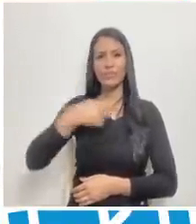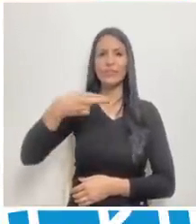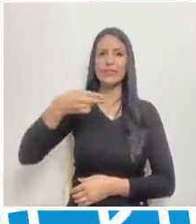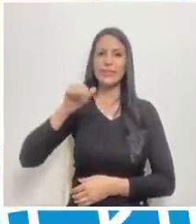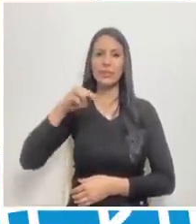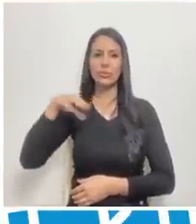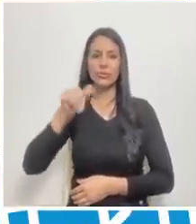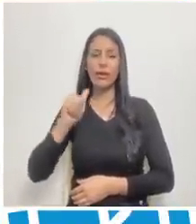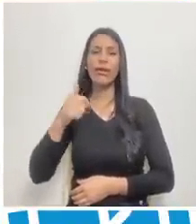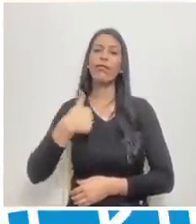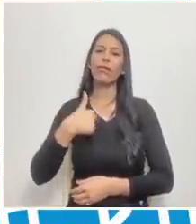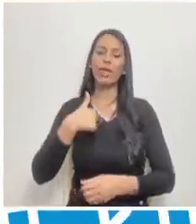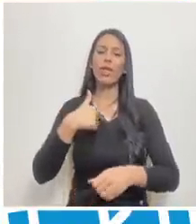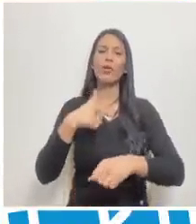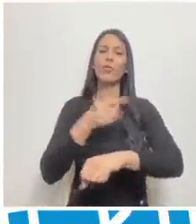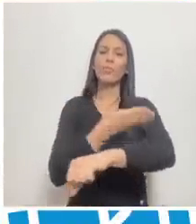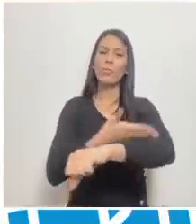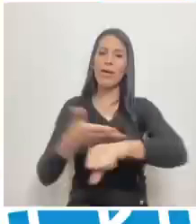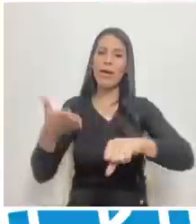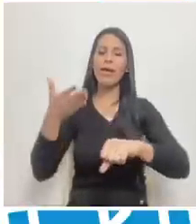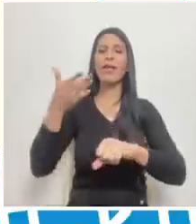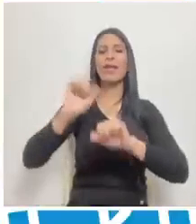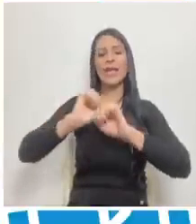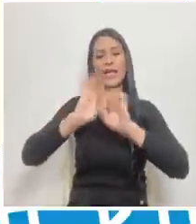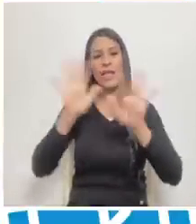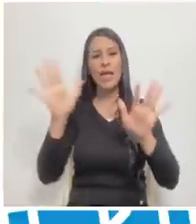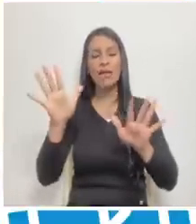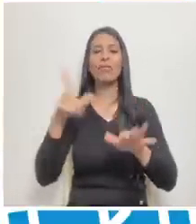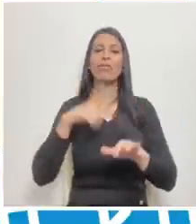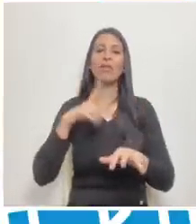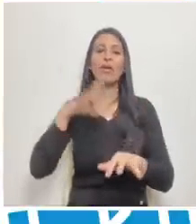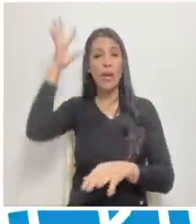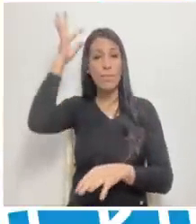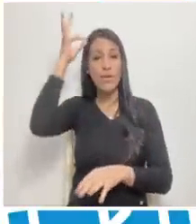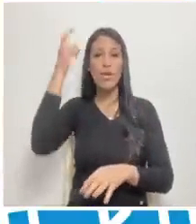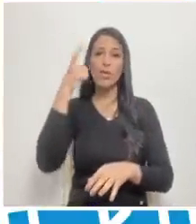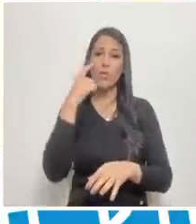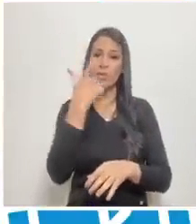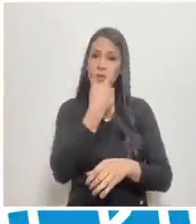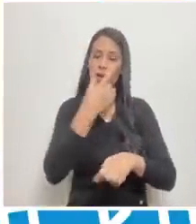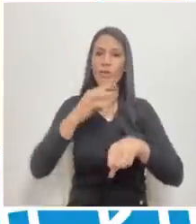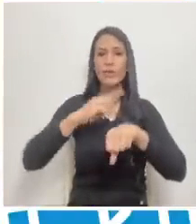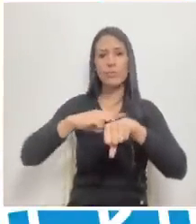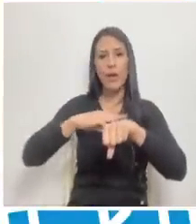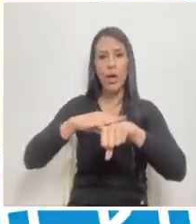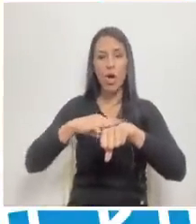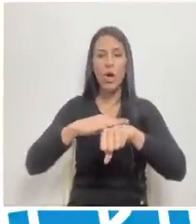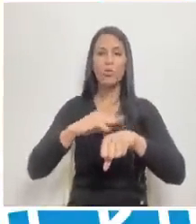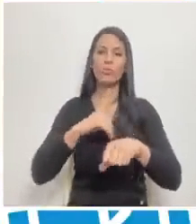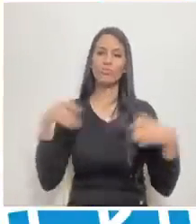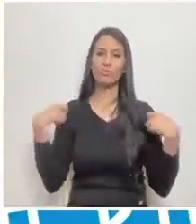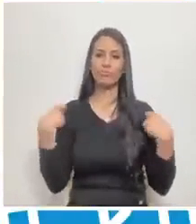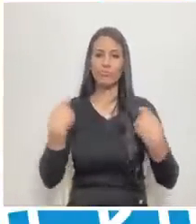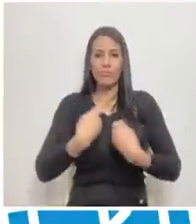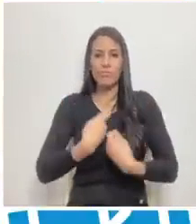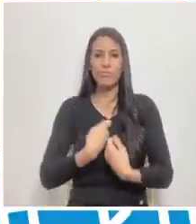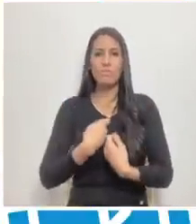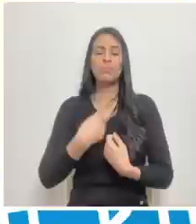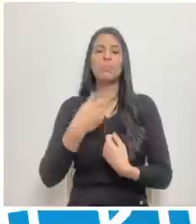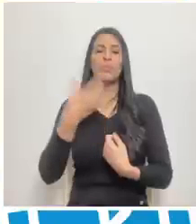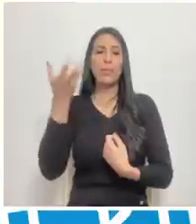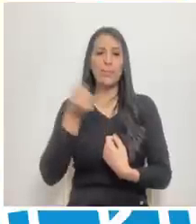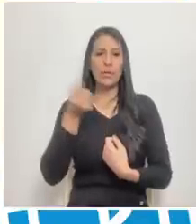cabelos castanhos, olhos também castanhos, estou vestida com um blazer branco, eu estou na minha sala